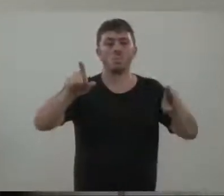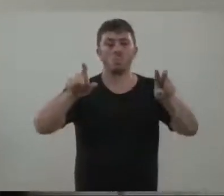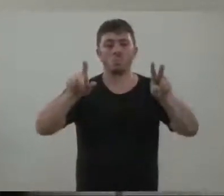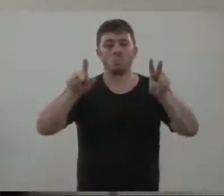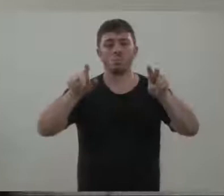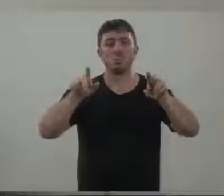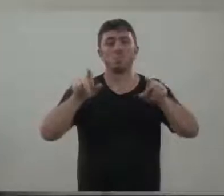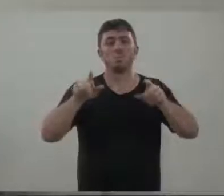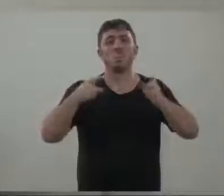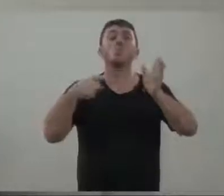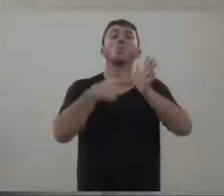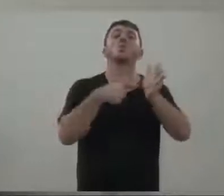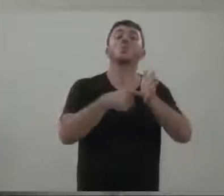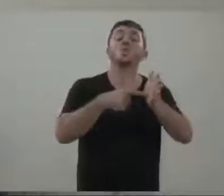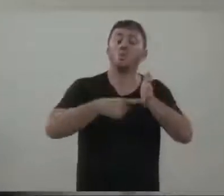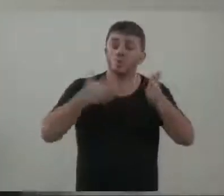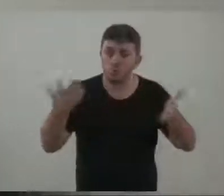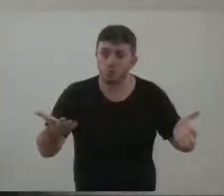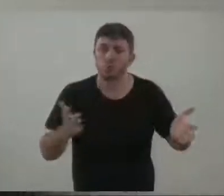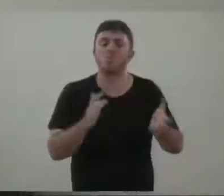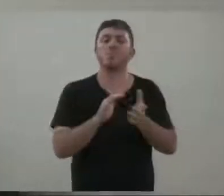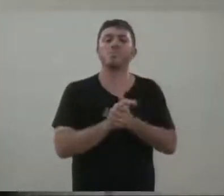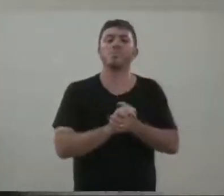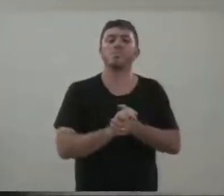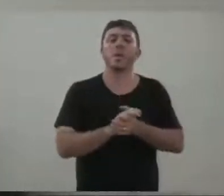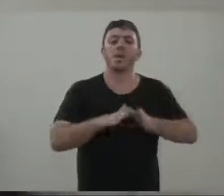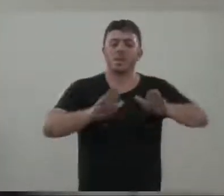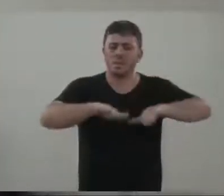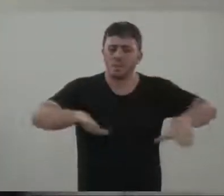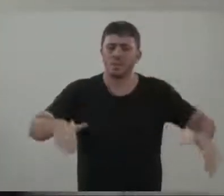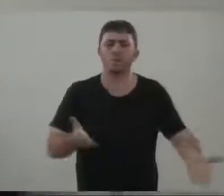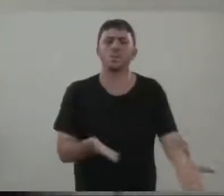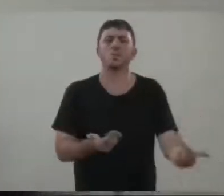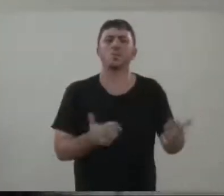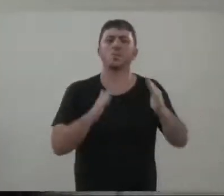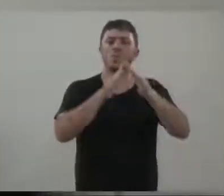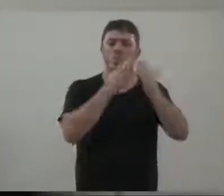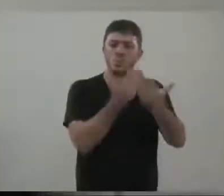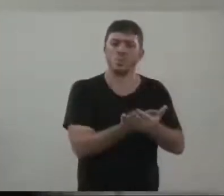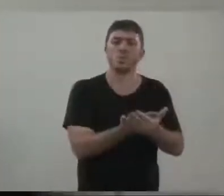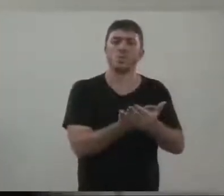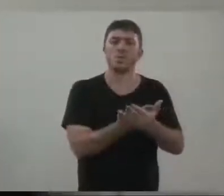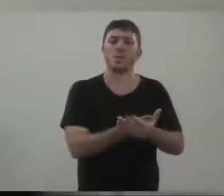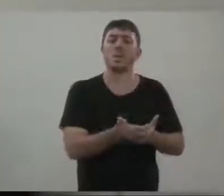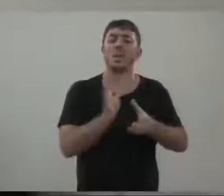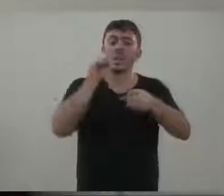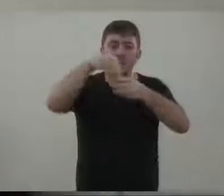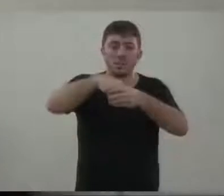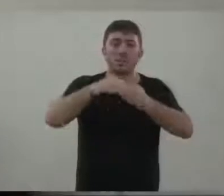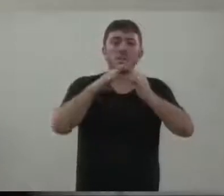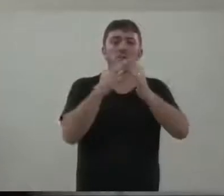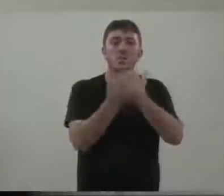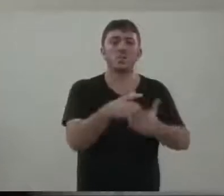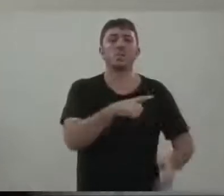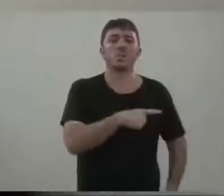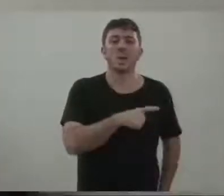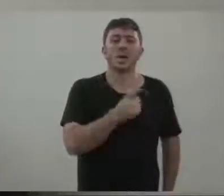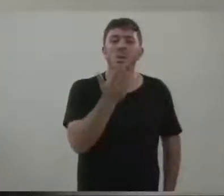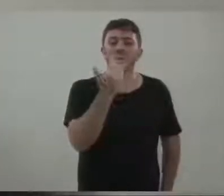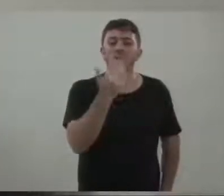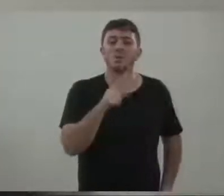as crianças e os jovens das nossas escolas, eles recebiam essa merenda, e